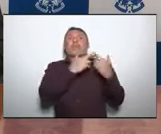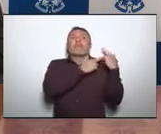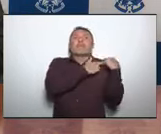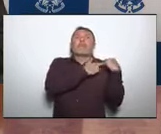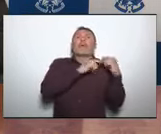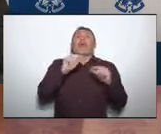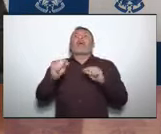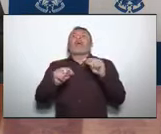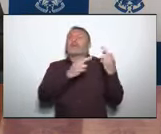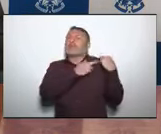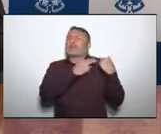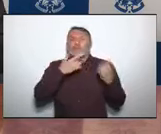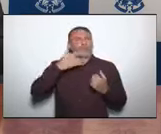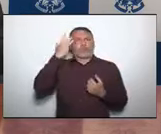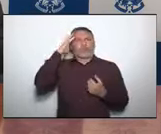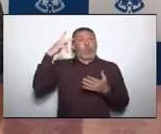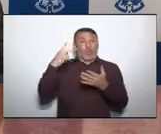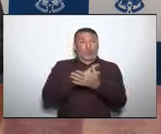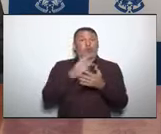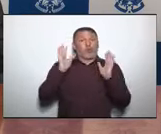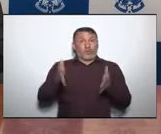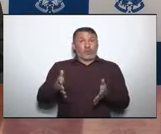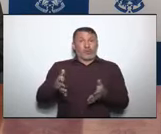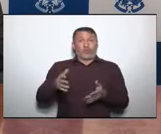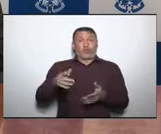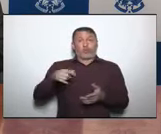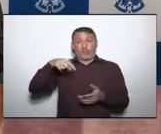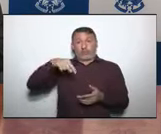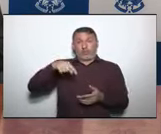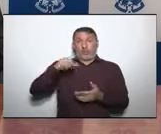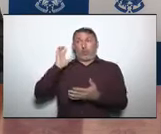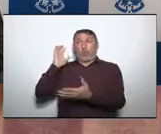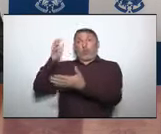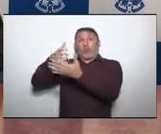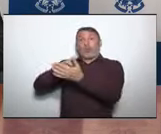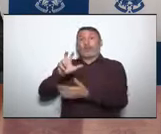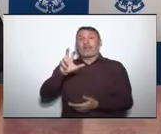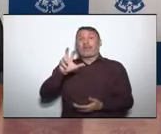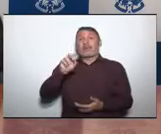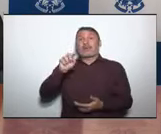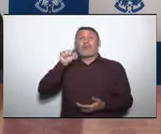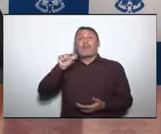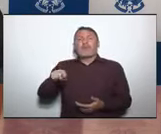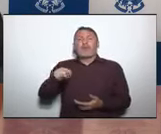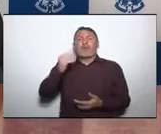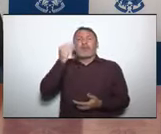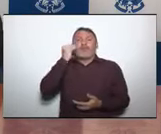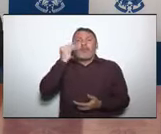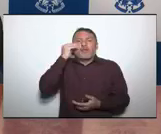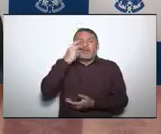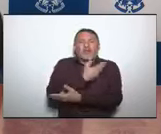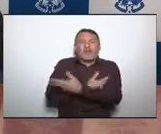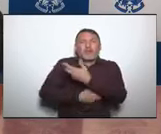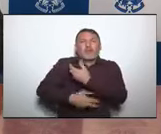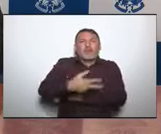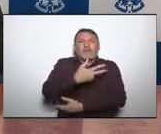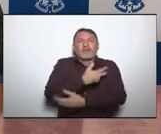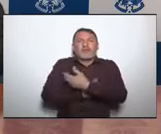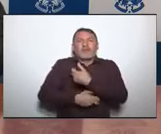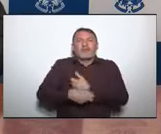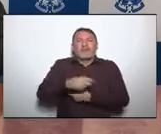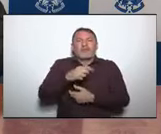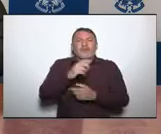ainda, mas nós compramos 50 mil testes, tá certo? Que vinham da China, testes sendo embarcado